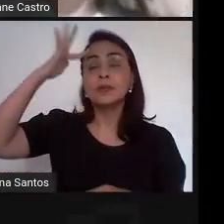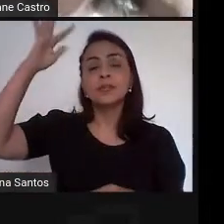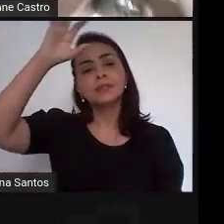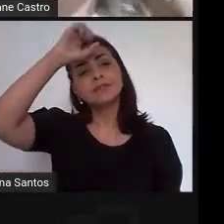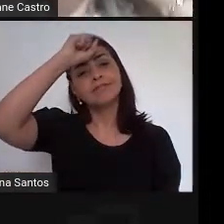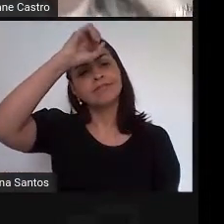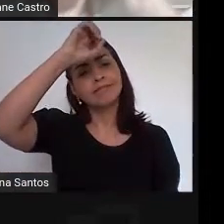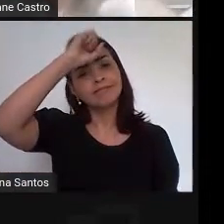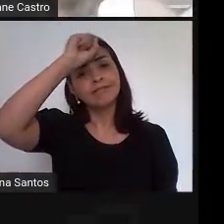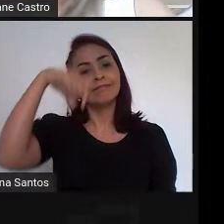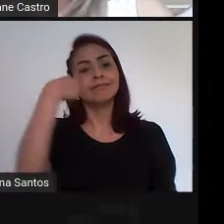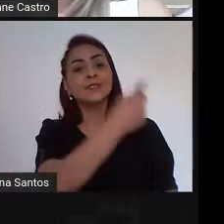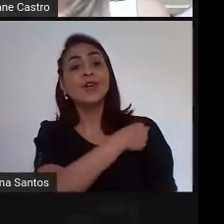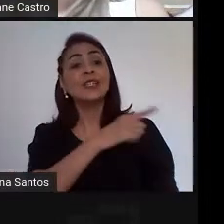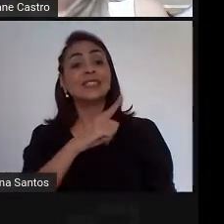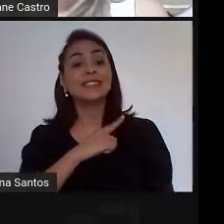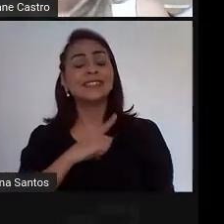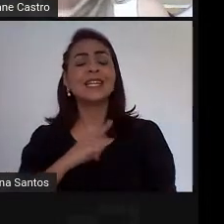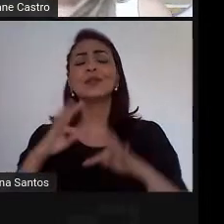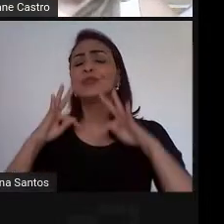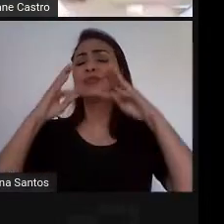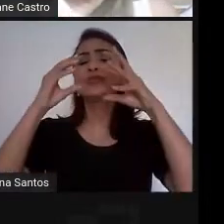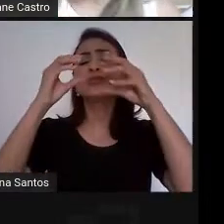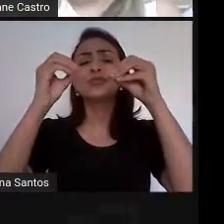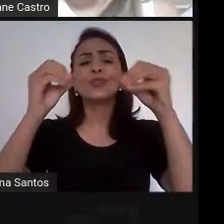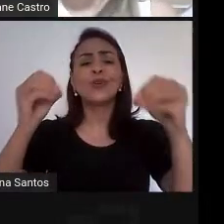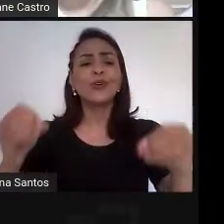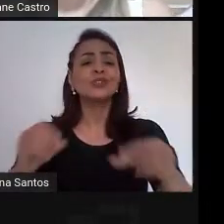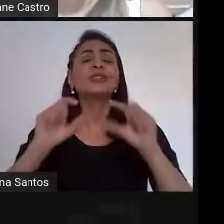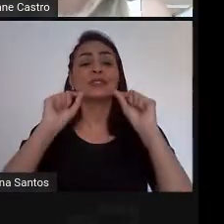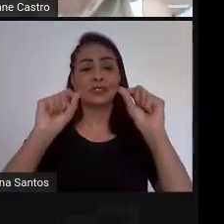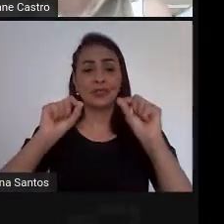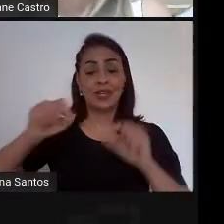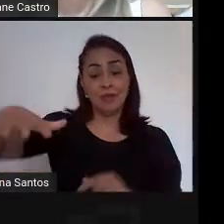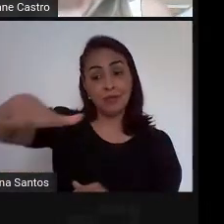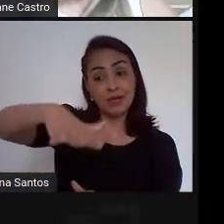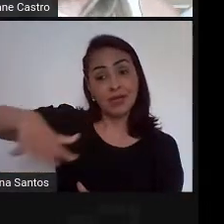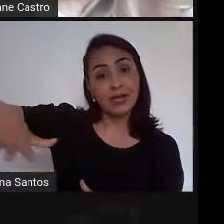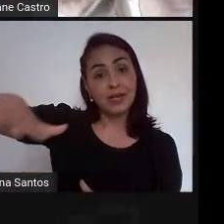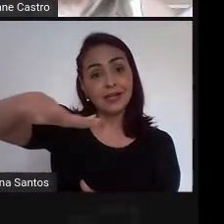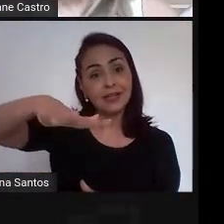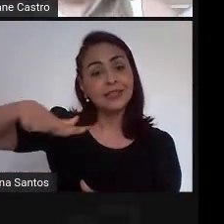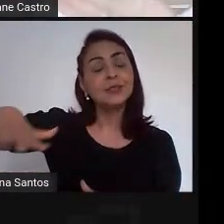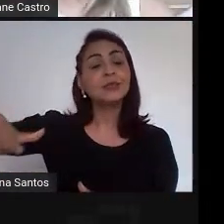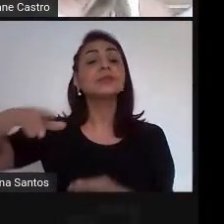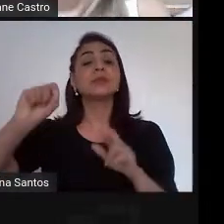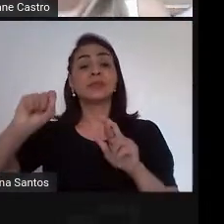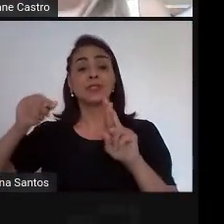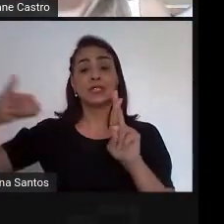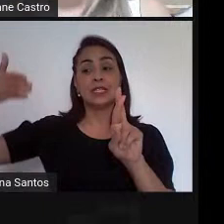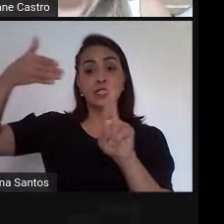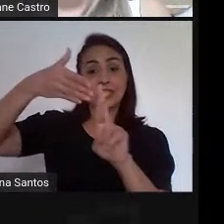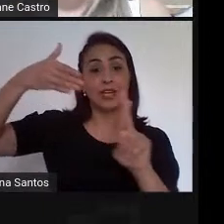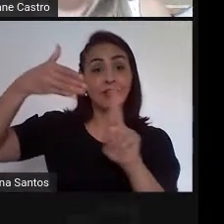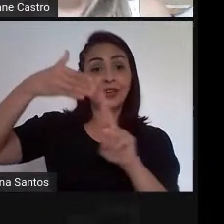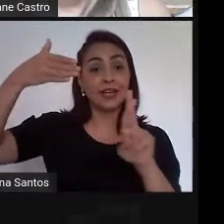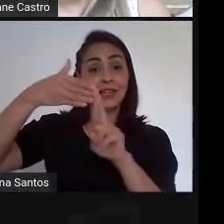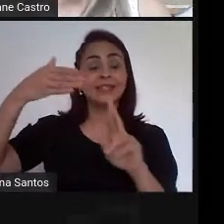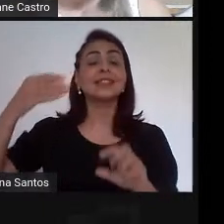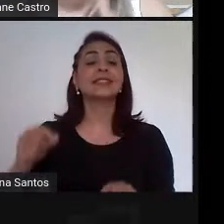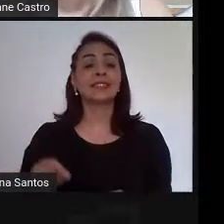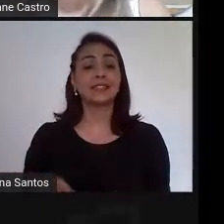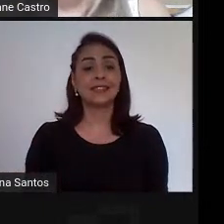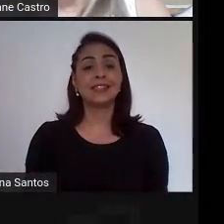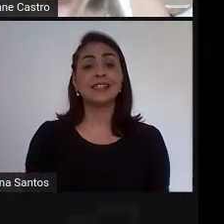uma efervescência no campo educacional e no campo das ciências de referência que vão impactar de forma